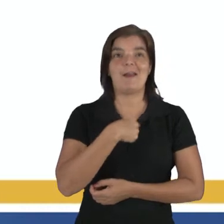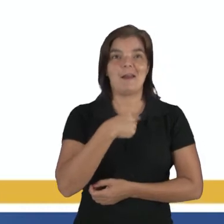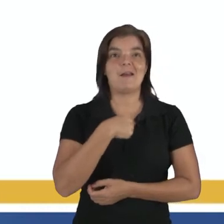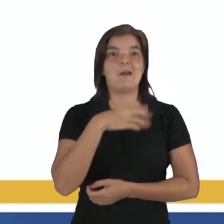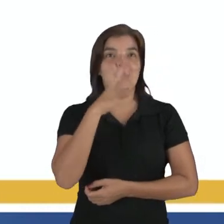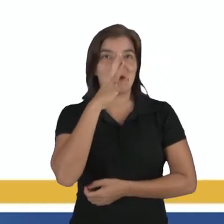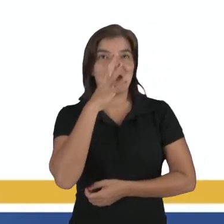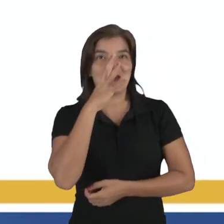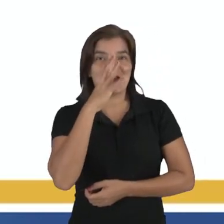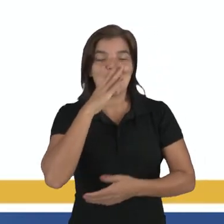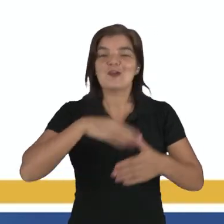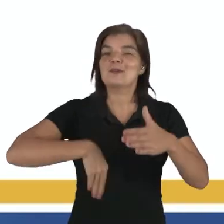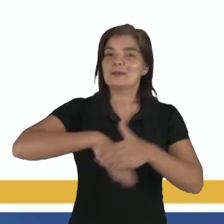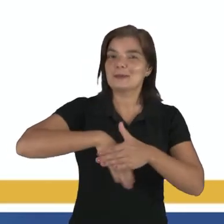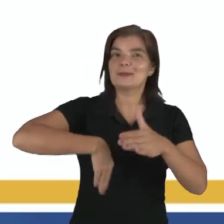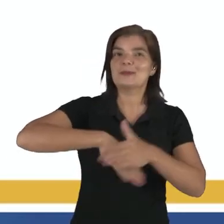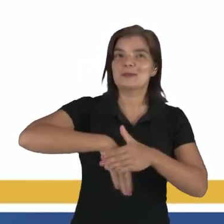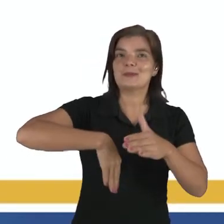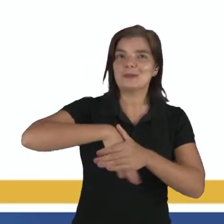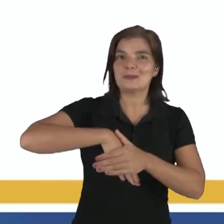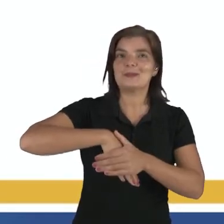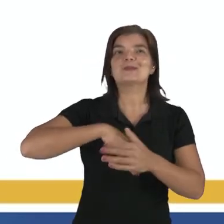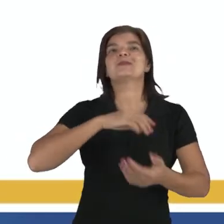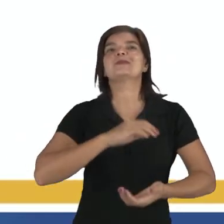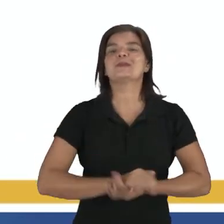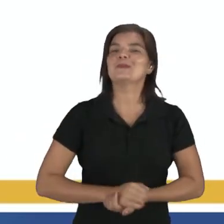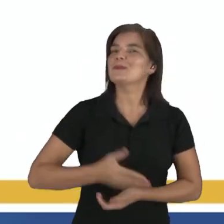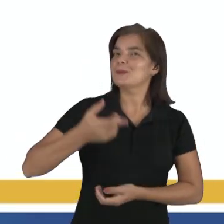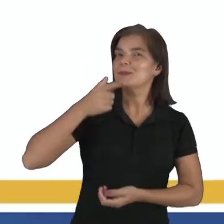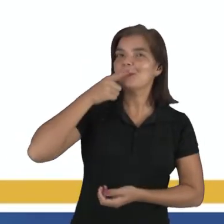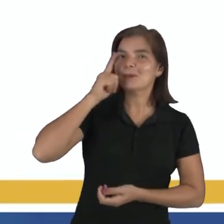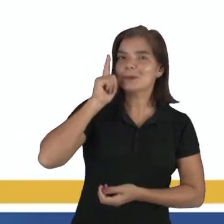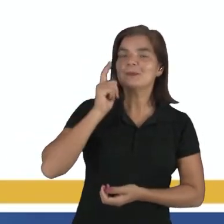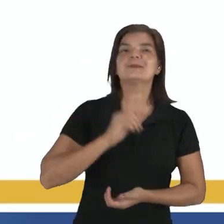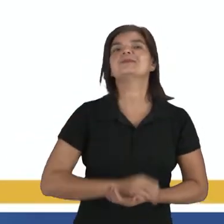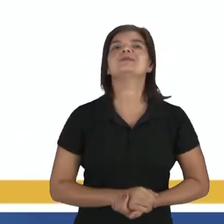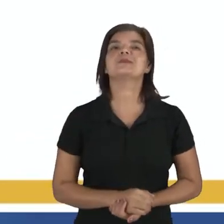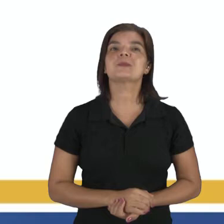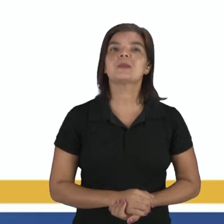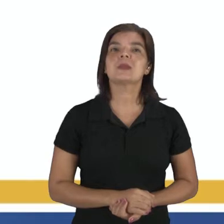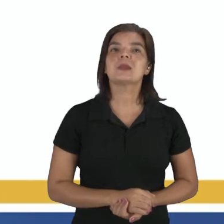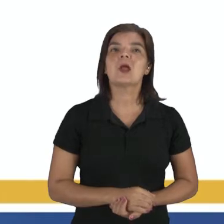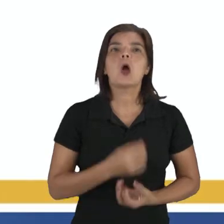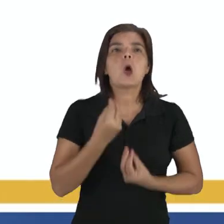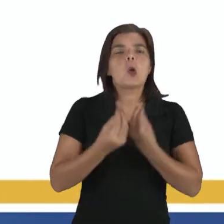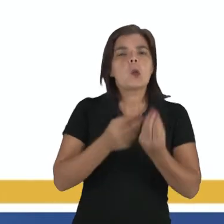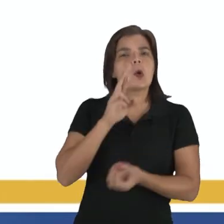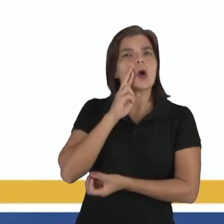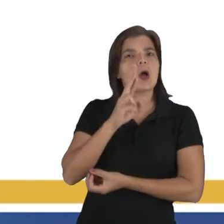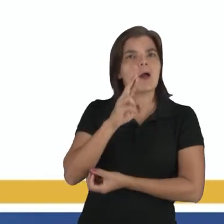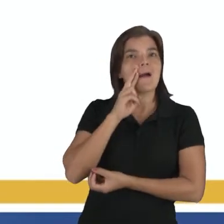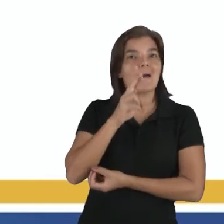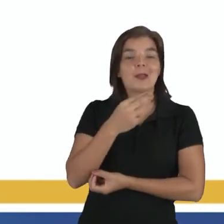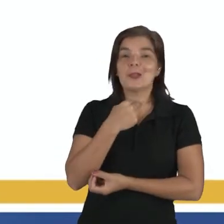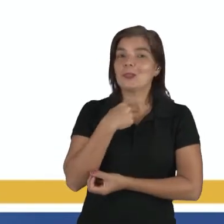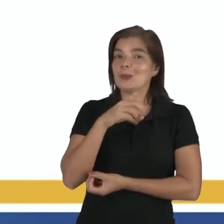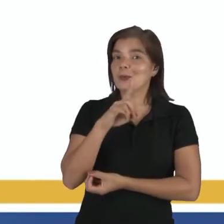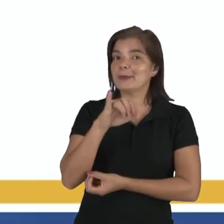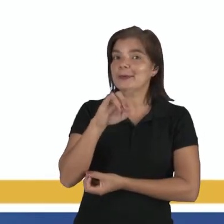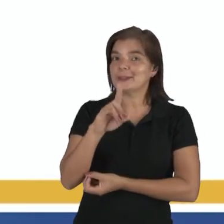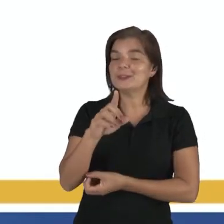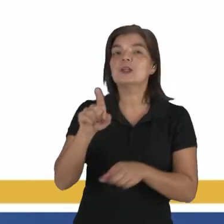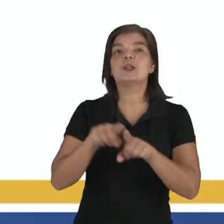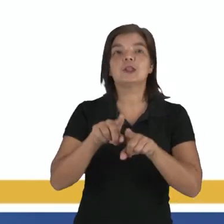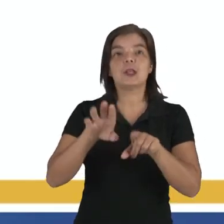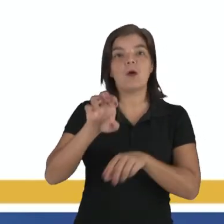the soccer game. Sim, eu assisti o jogo de futebol. Como nessa resposta positiva eu não pude usar o